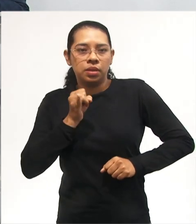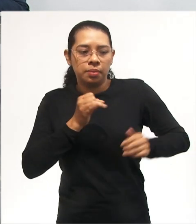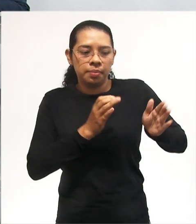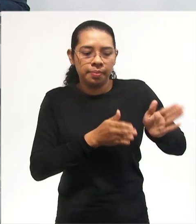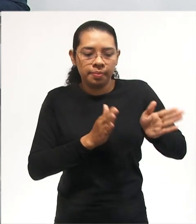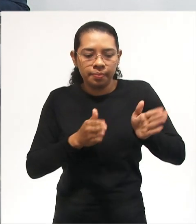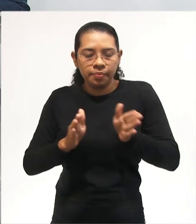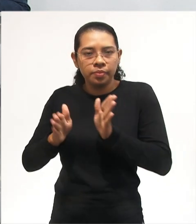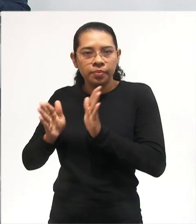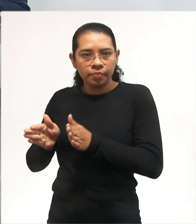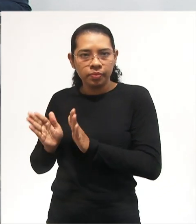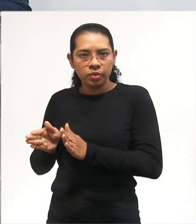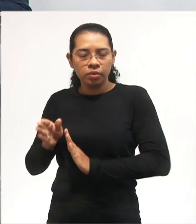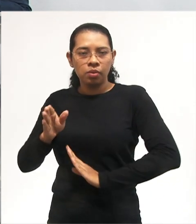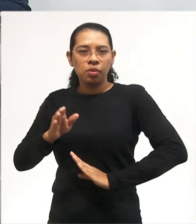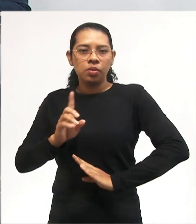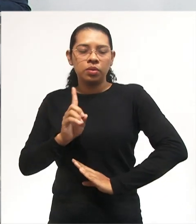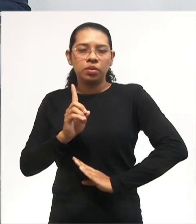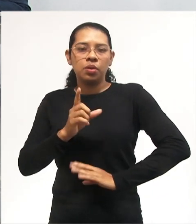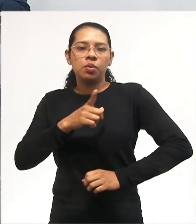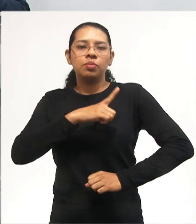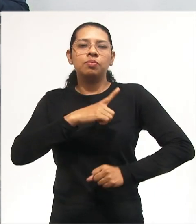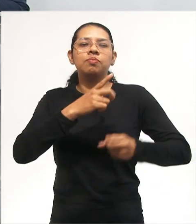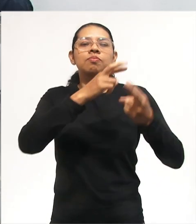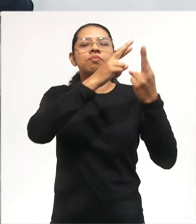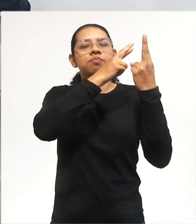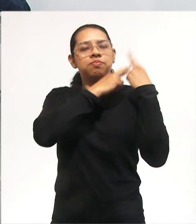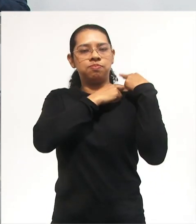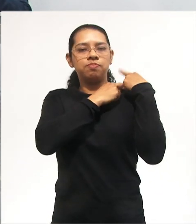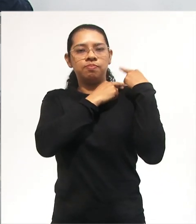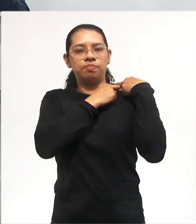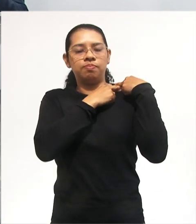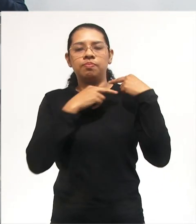desse sistema, ele prejudica todo o sistema, né? Então, se